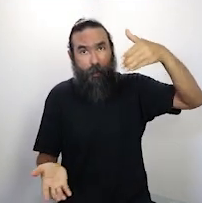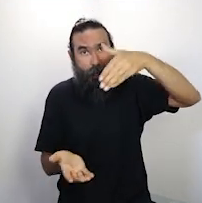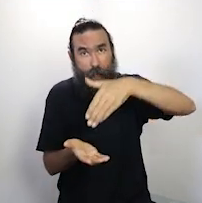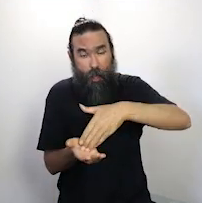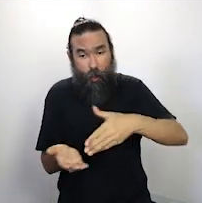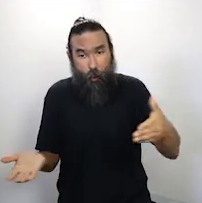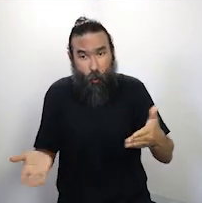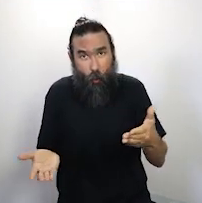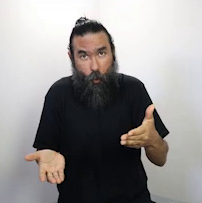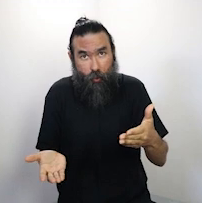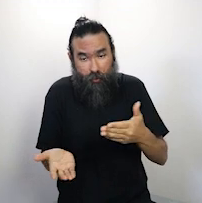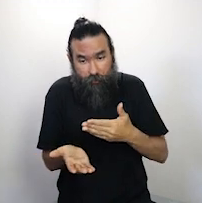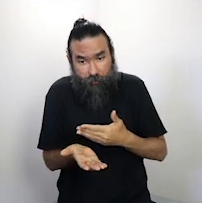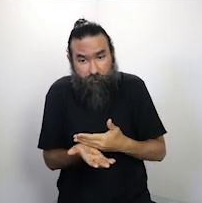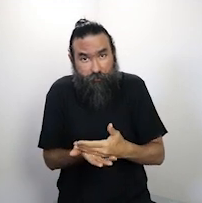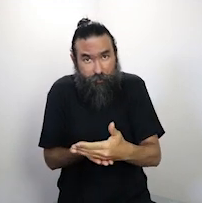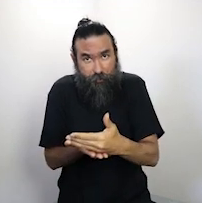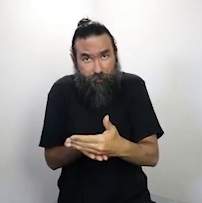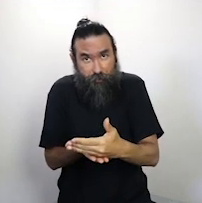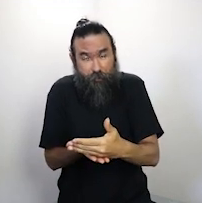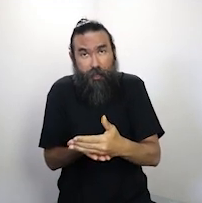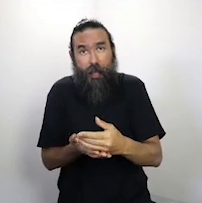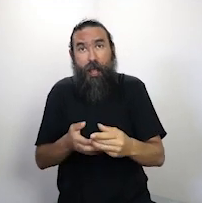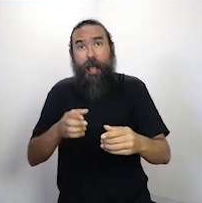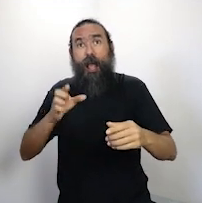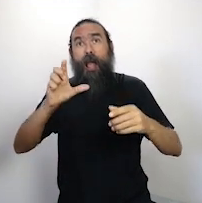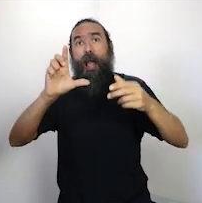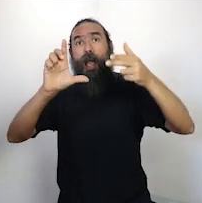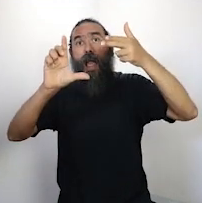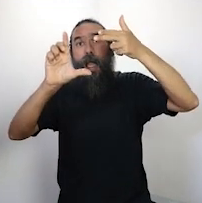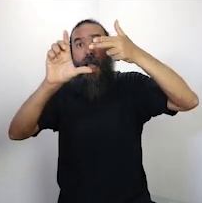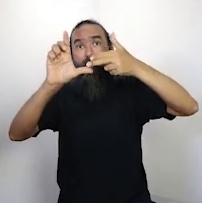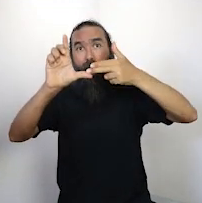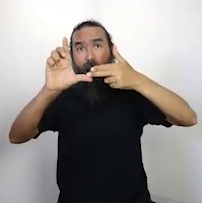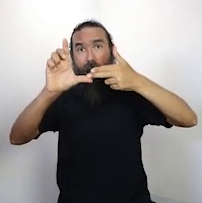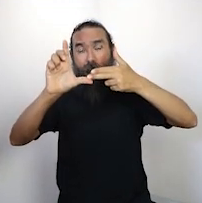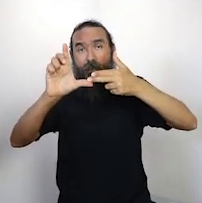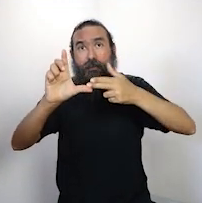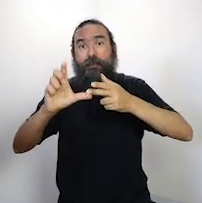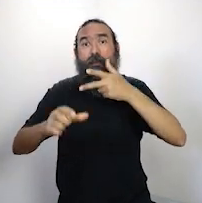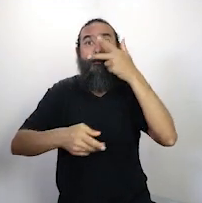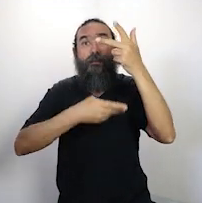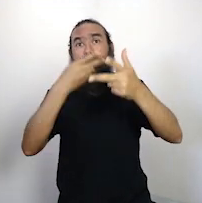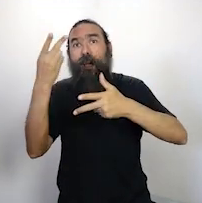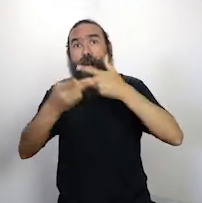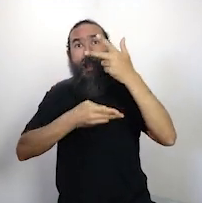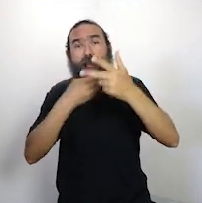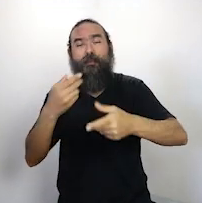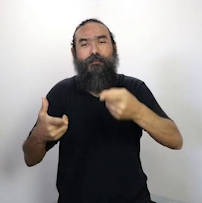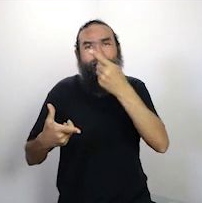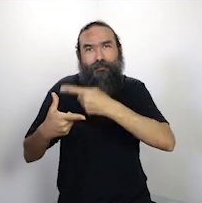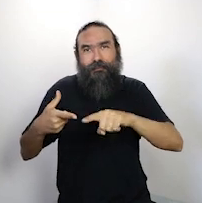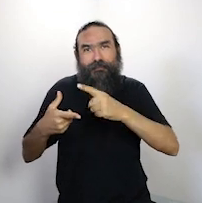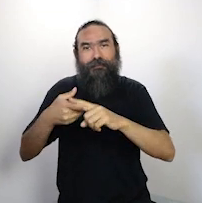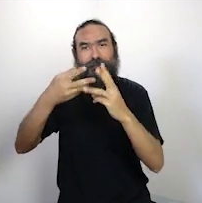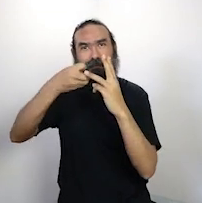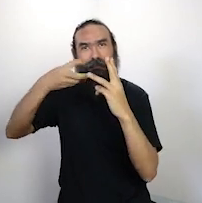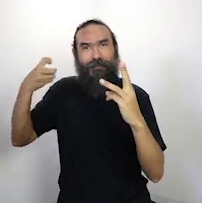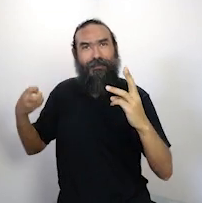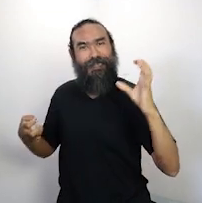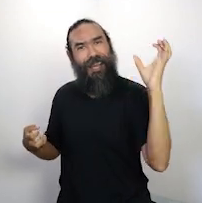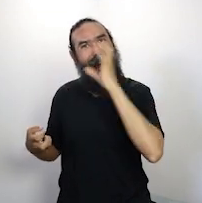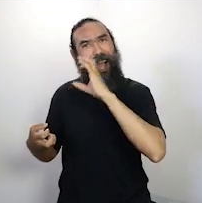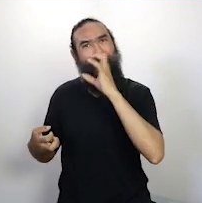Articulação dos Povos Indígenas do Brasil, está realizando uma live que chama-se de Emergência dos Povos Indígenas. E eles